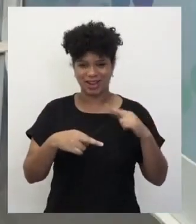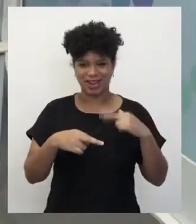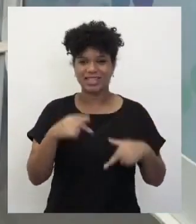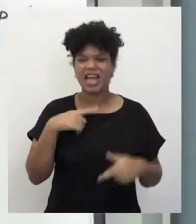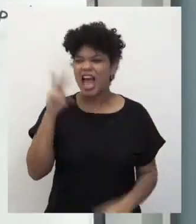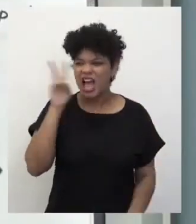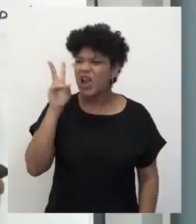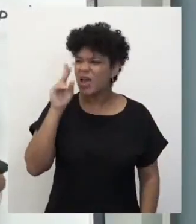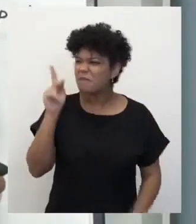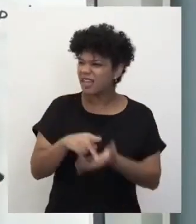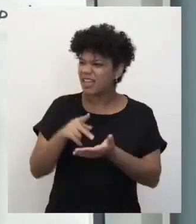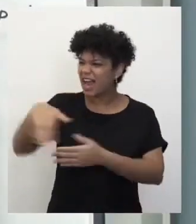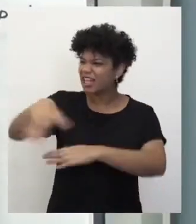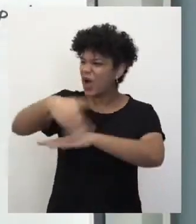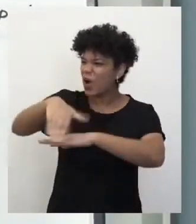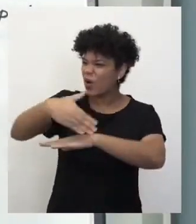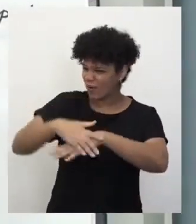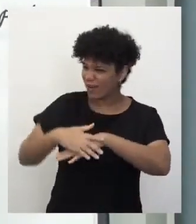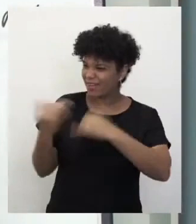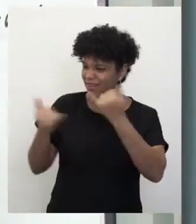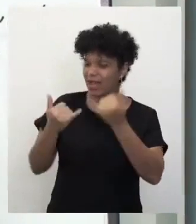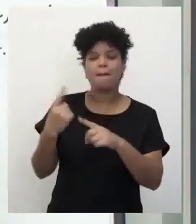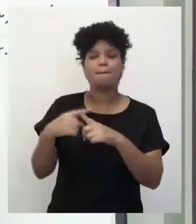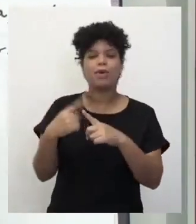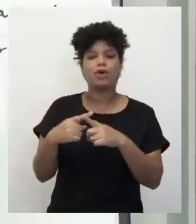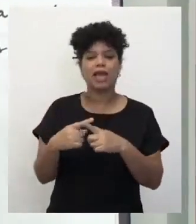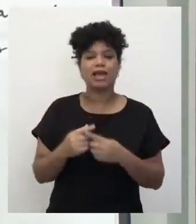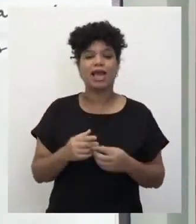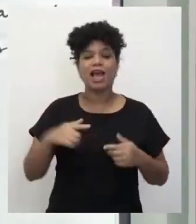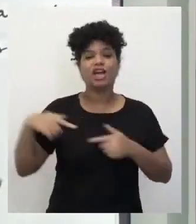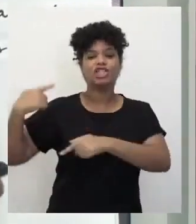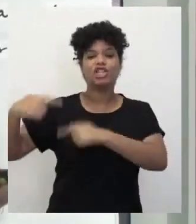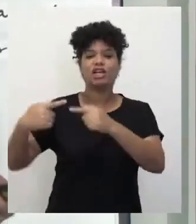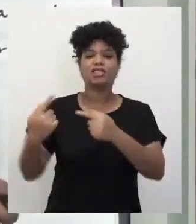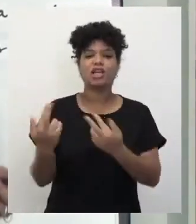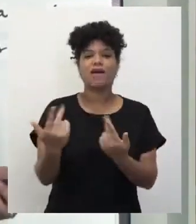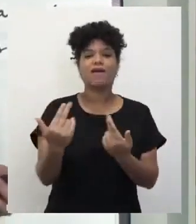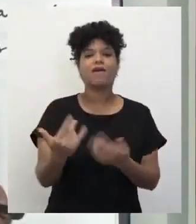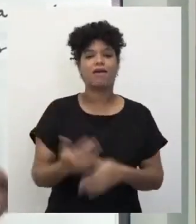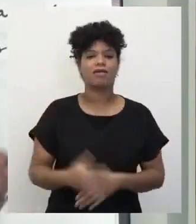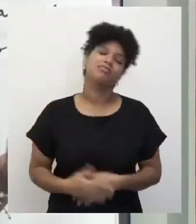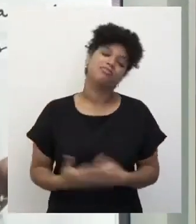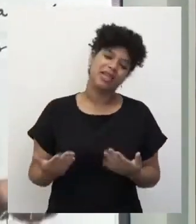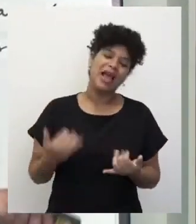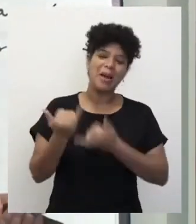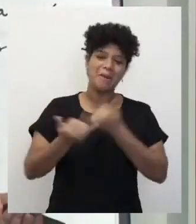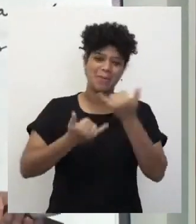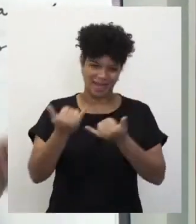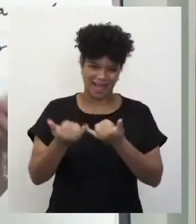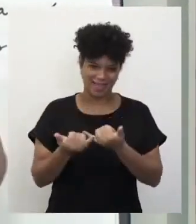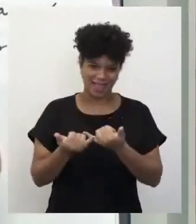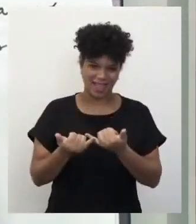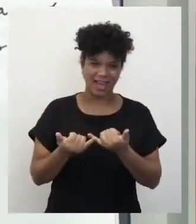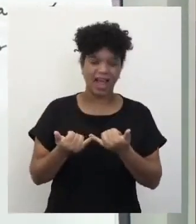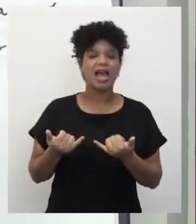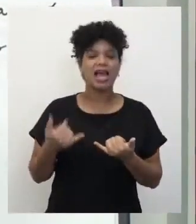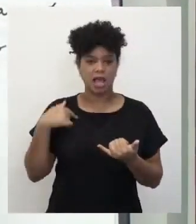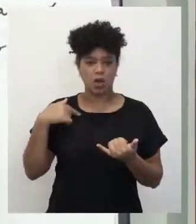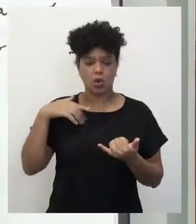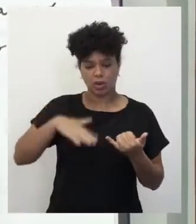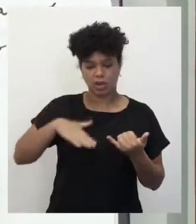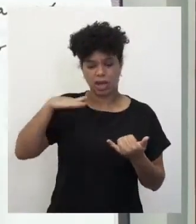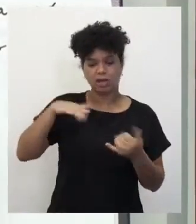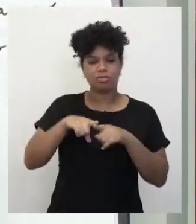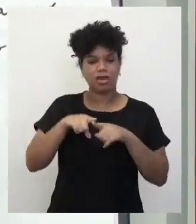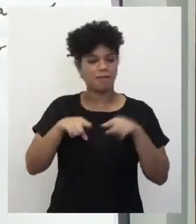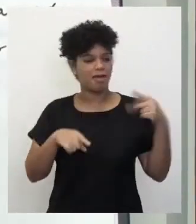pulando elástico e tal. Por quê? Porque nós somos da mesma geração. Então, claro que as brincadeiras da minha época, provavelmente ele vai